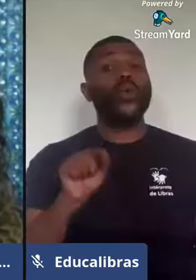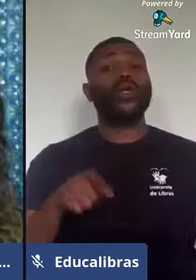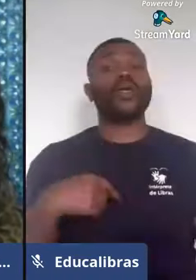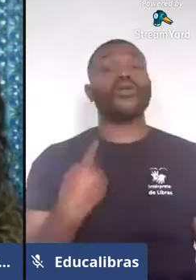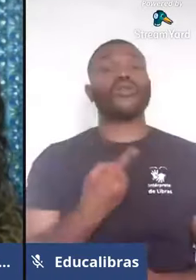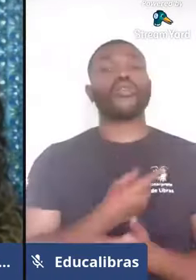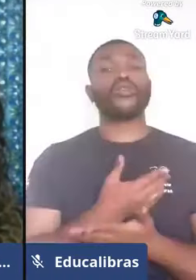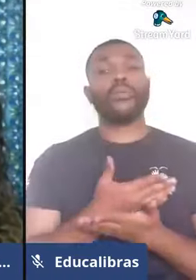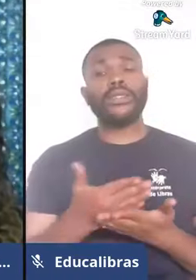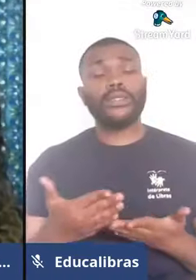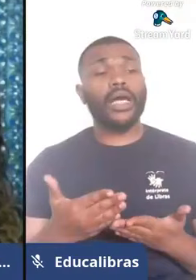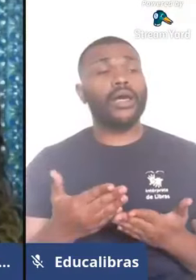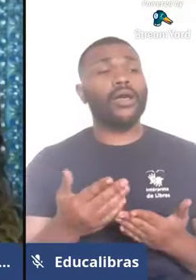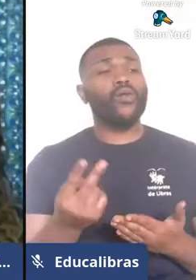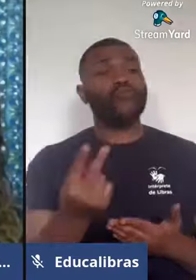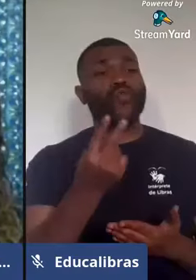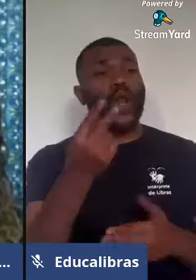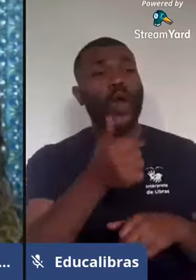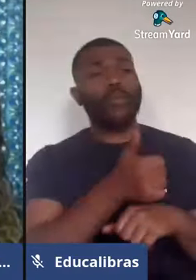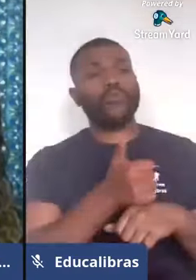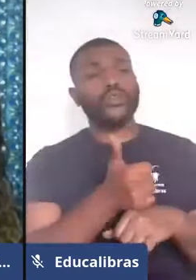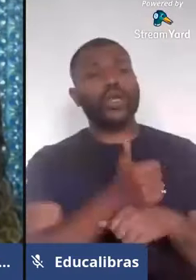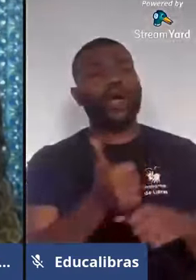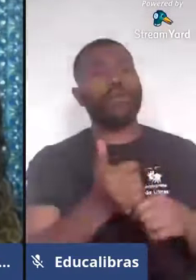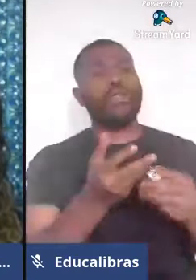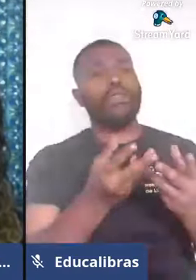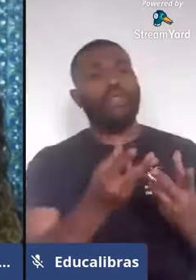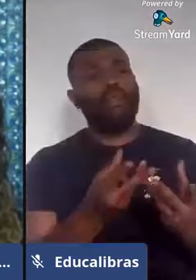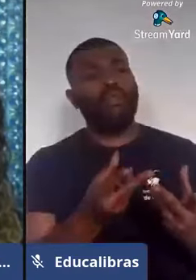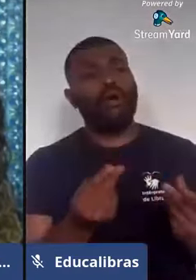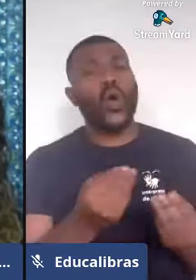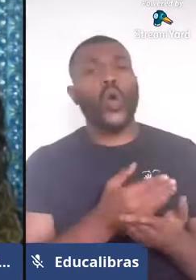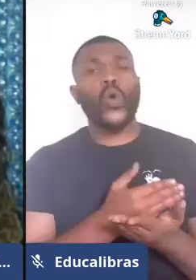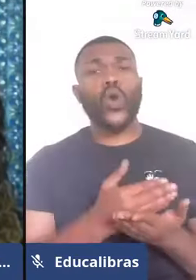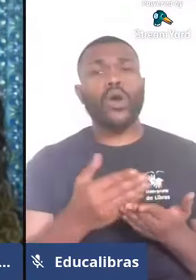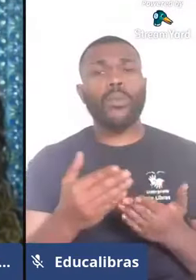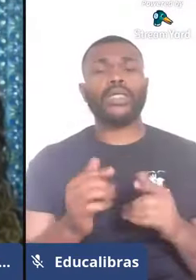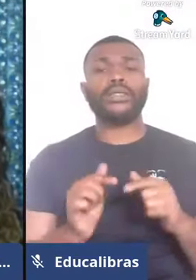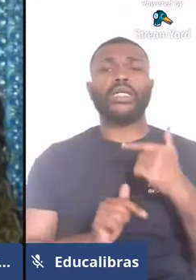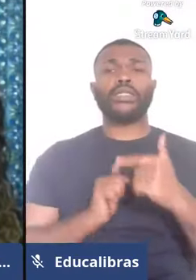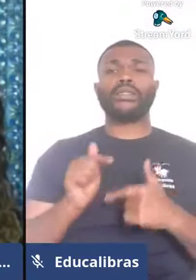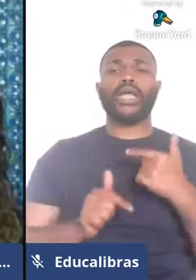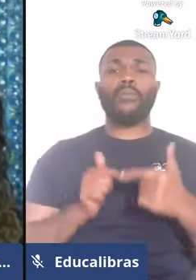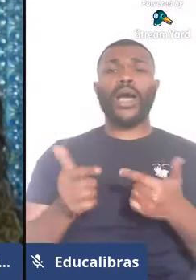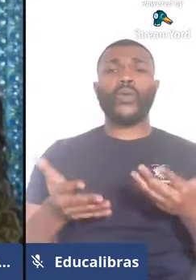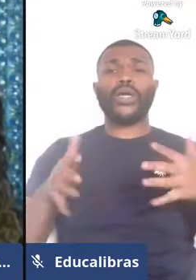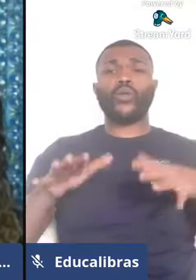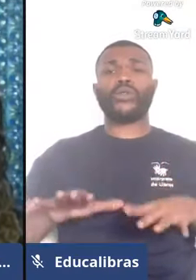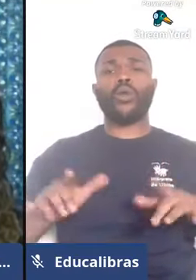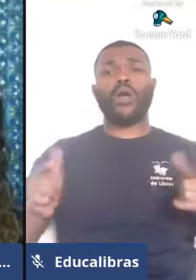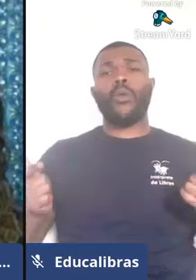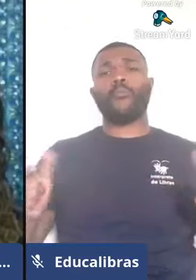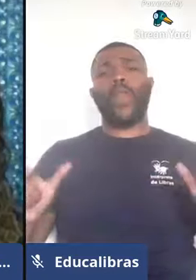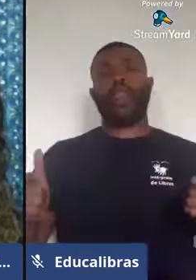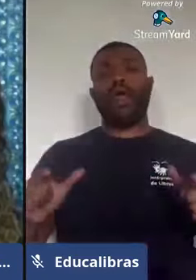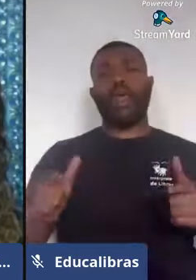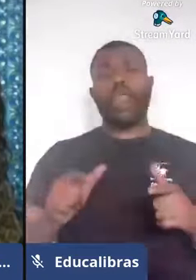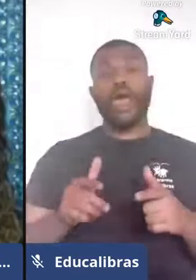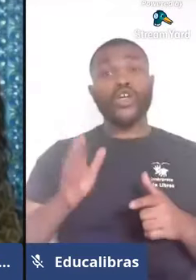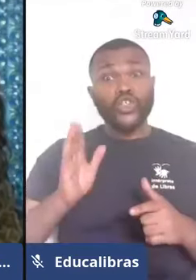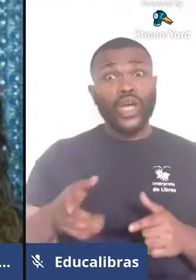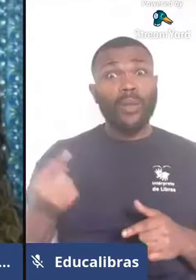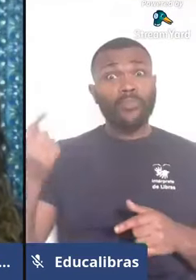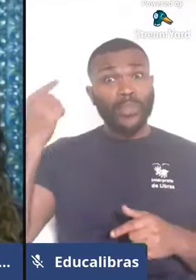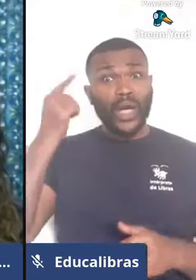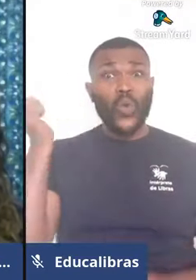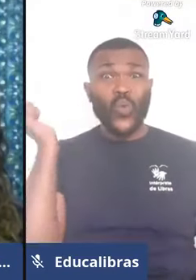desvalorizar o profissional e começar a ter uma queda da empregabilidade, da inclusão desses profissionais, que foi uma conquista que a gente, né, que é uma conquista que a gente